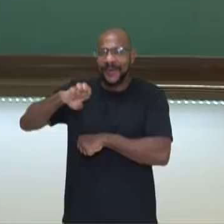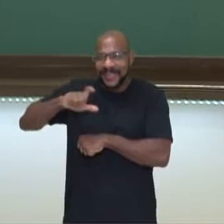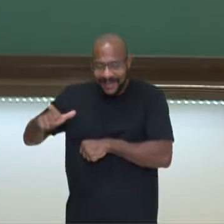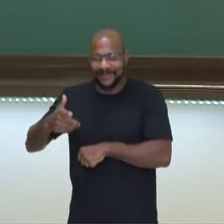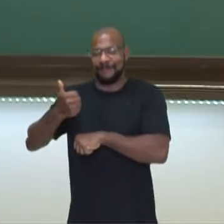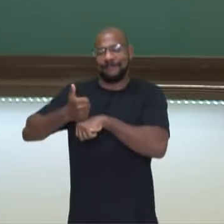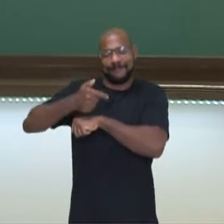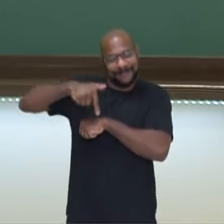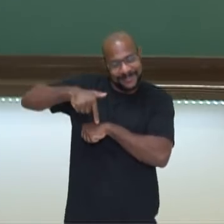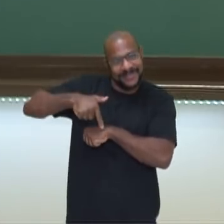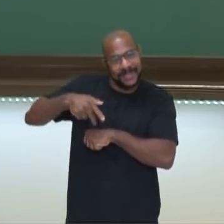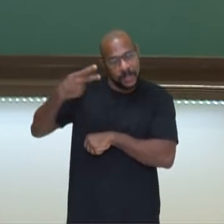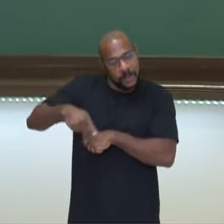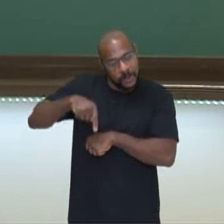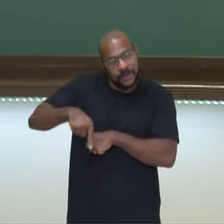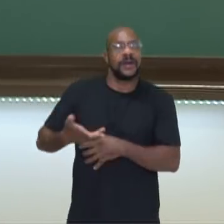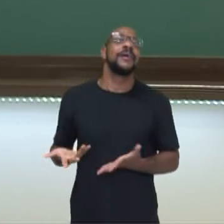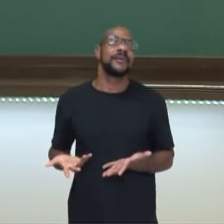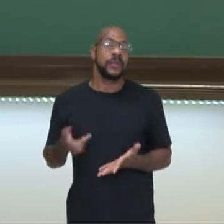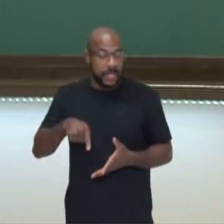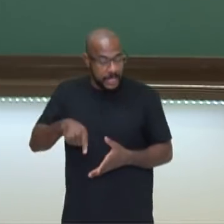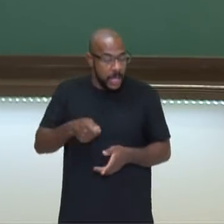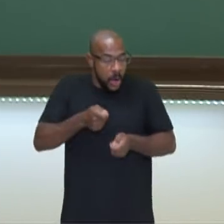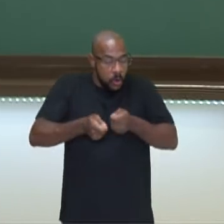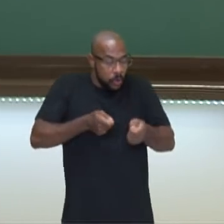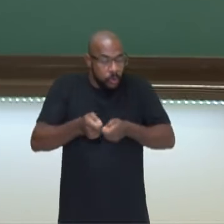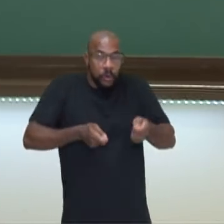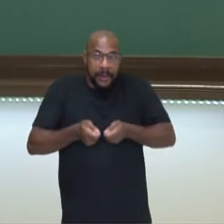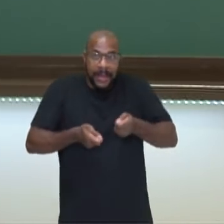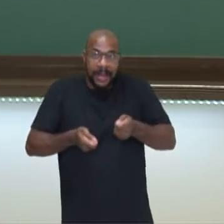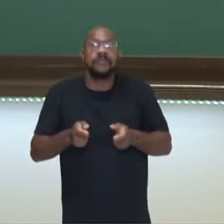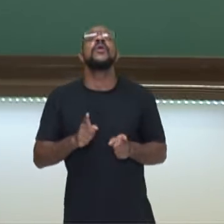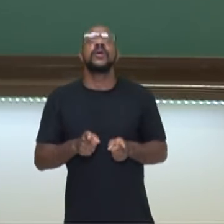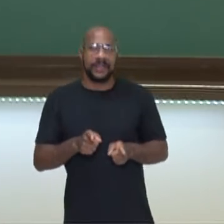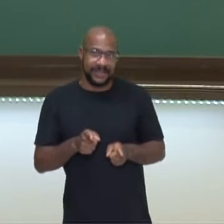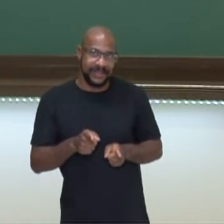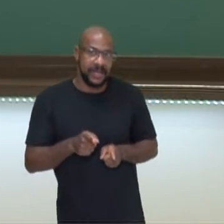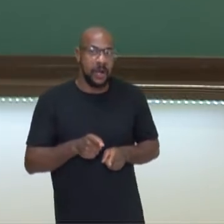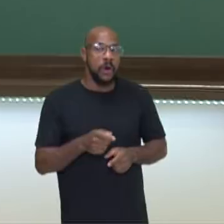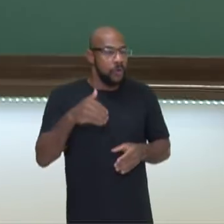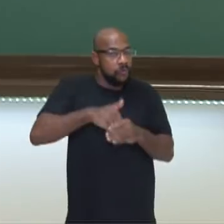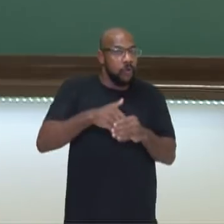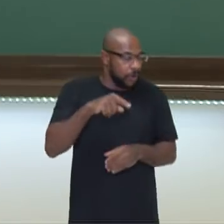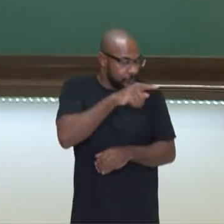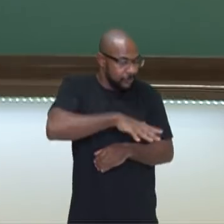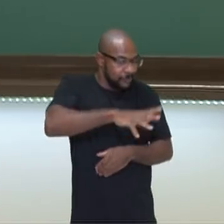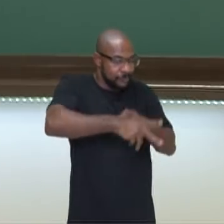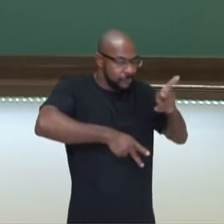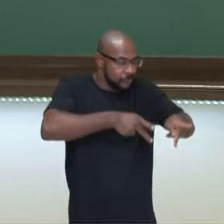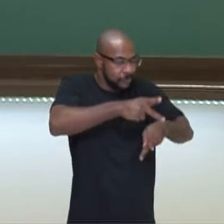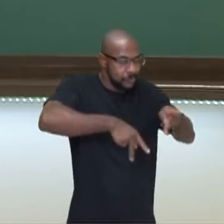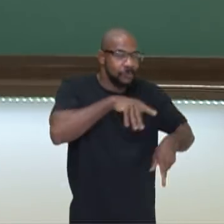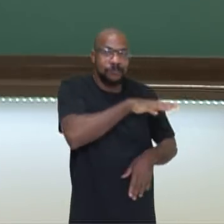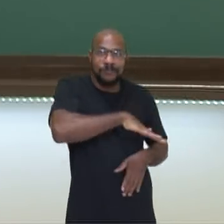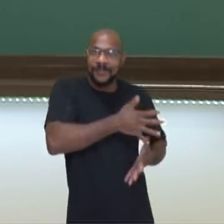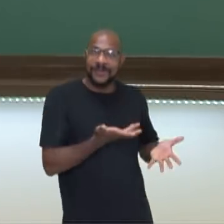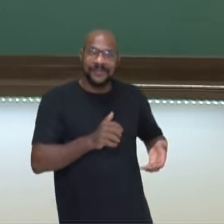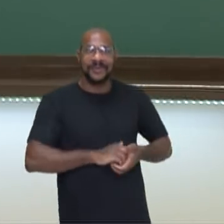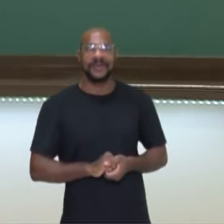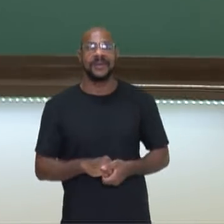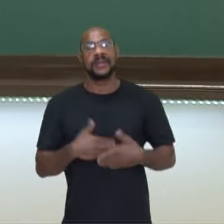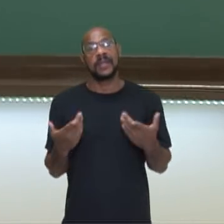coronel controlava o voto do eleitor e ele tinha a garantia desse controle exatamente porque o voto era